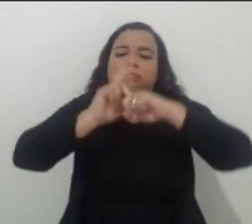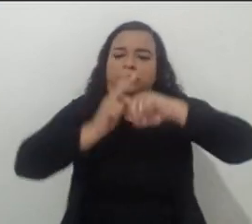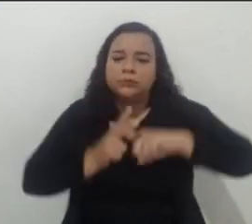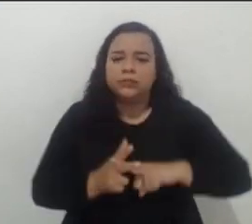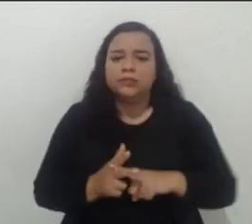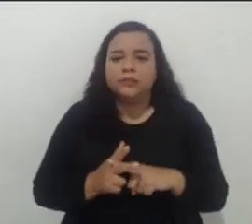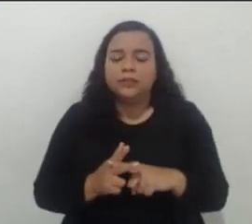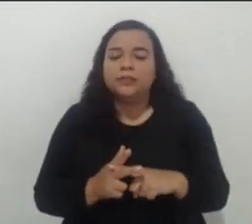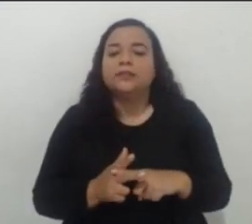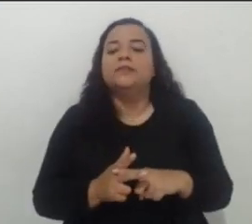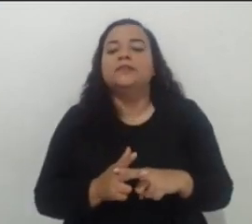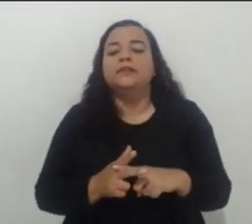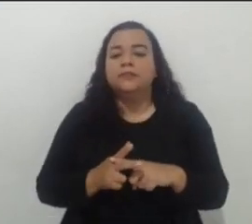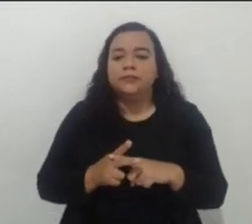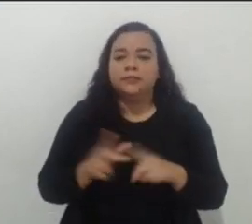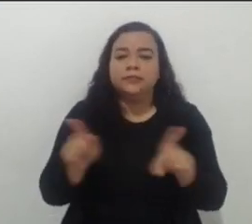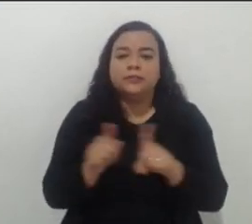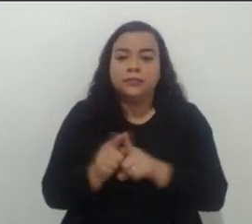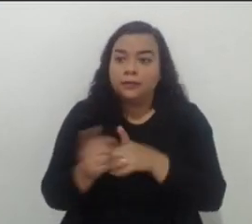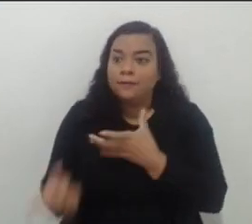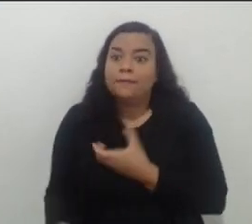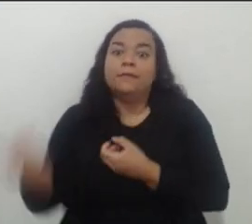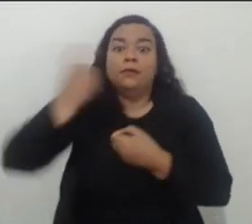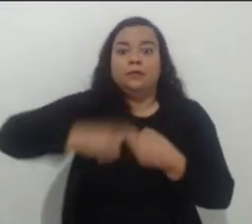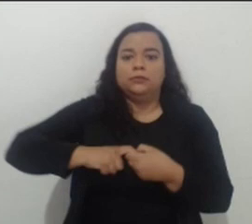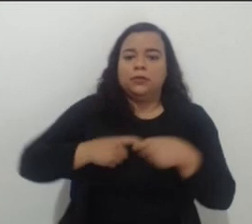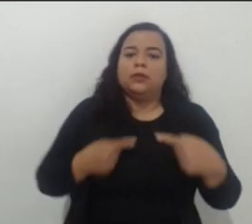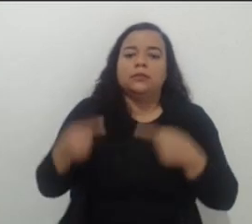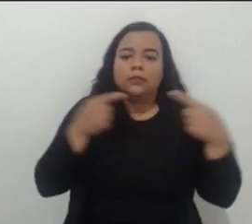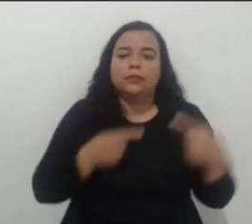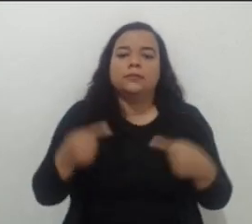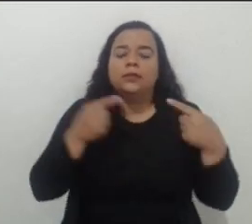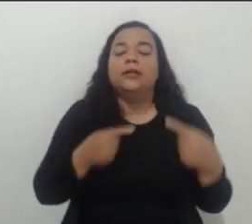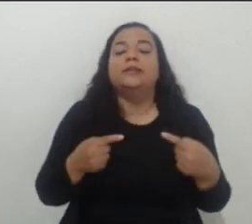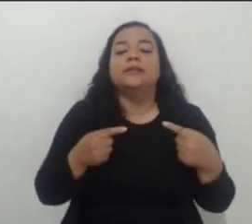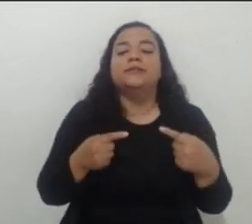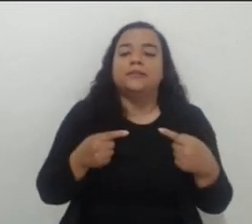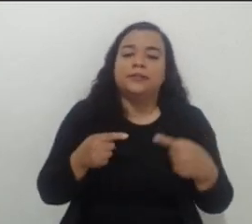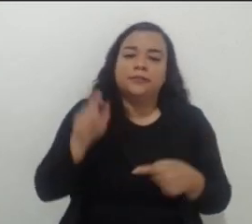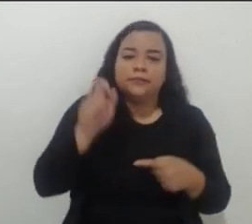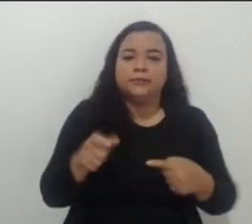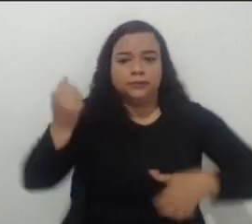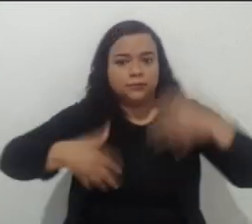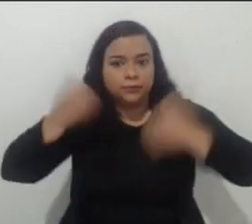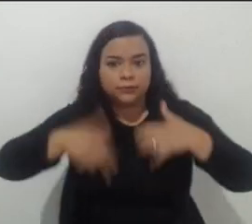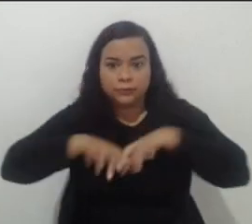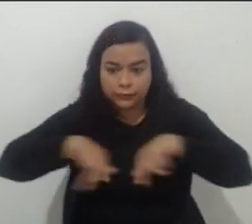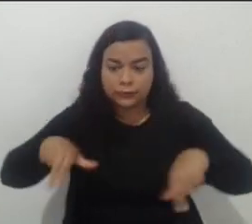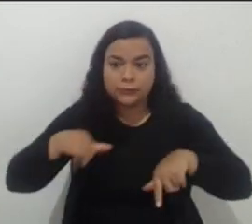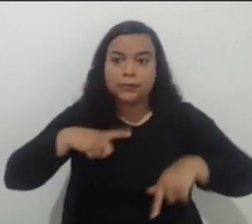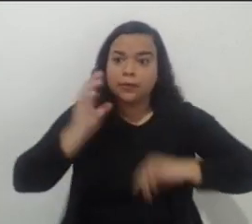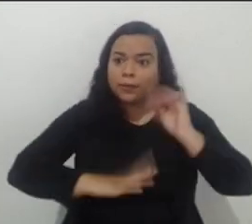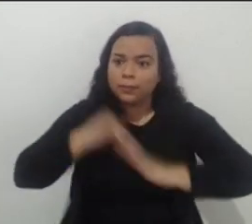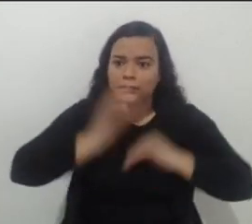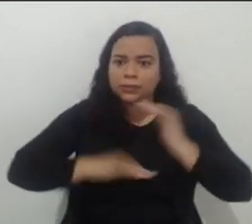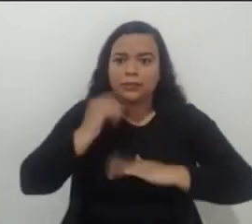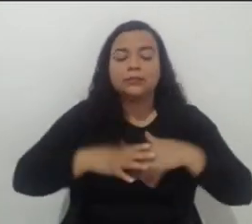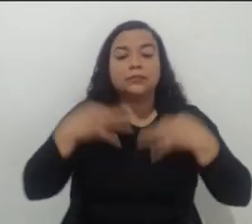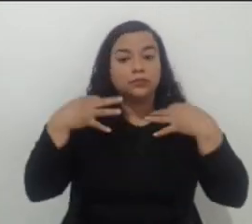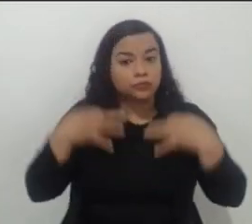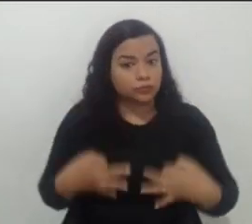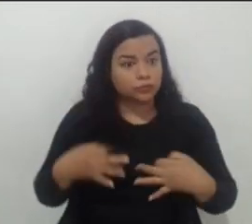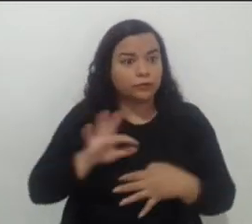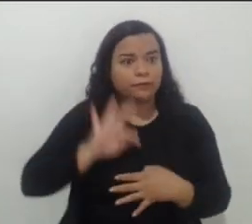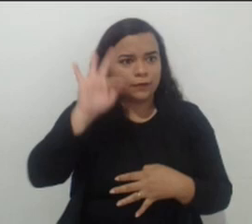o superado debate já travado no agravo de instrumento, que manteve a competência da Justiça Federal e que